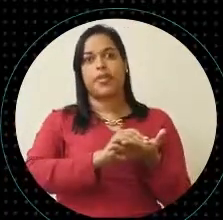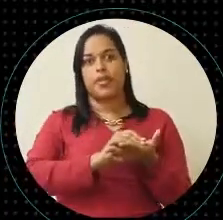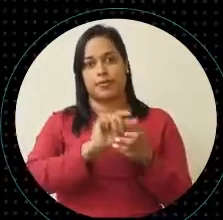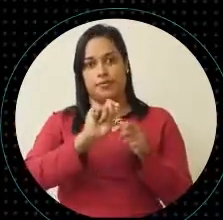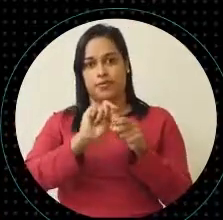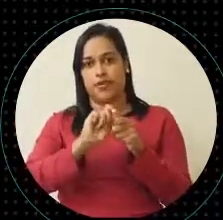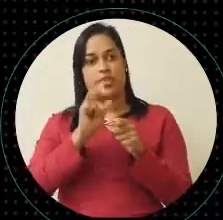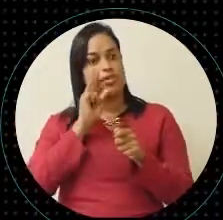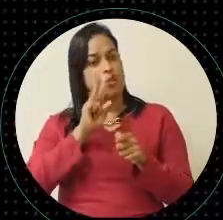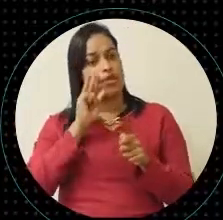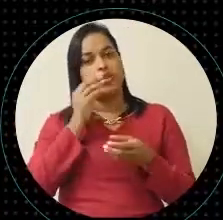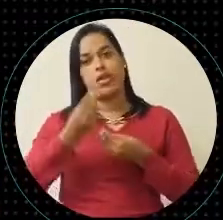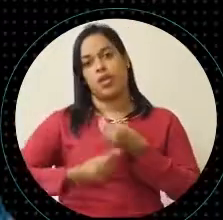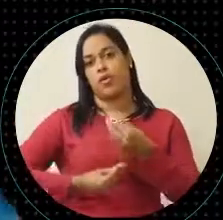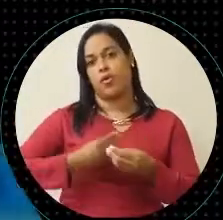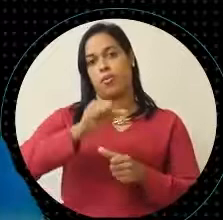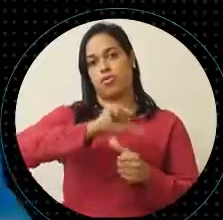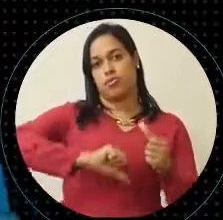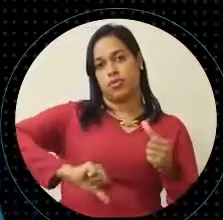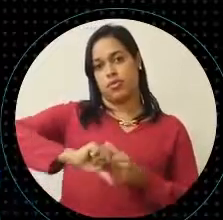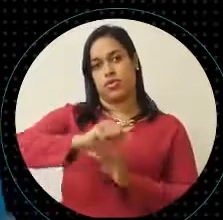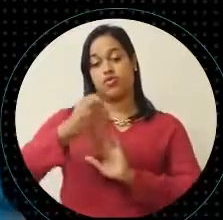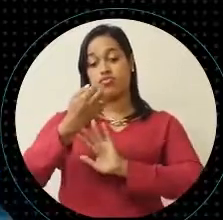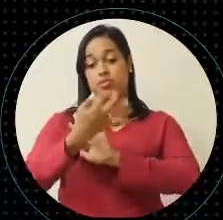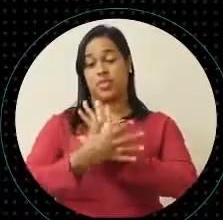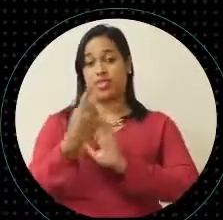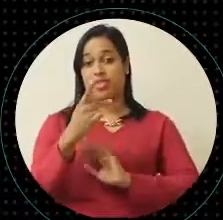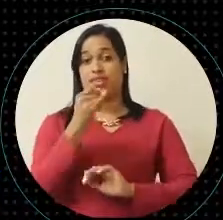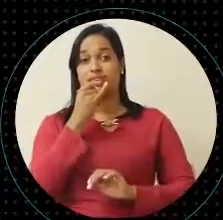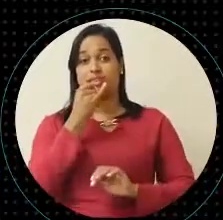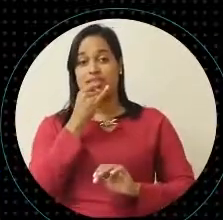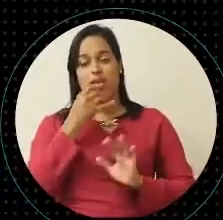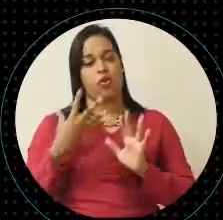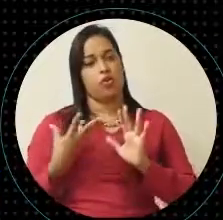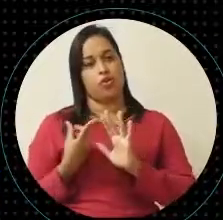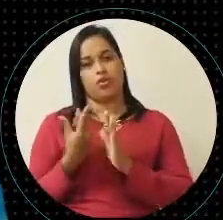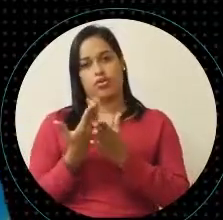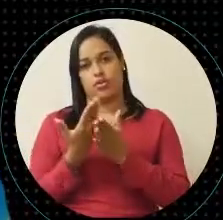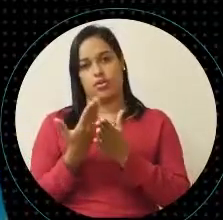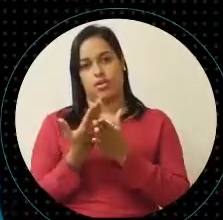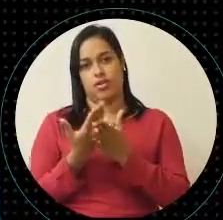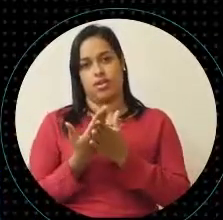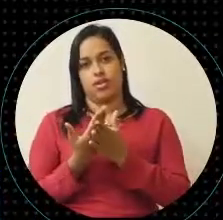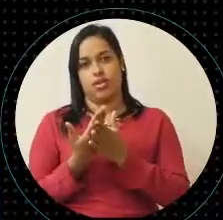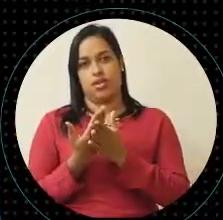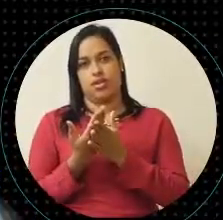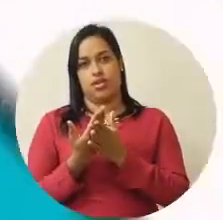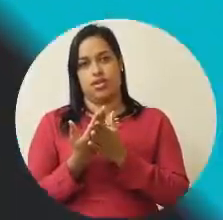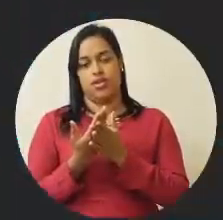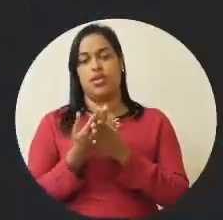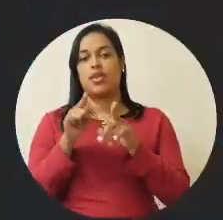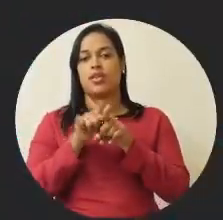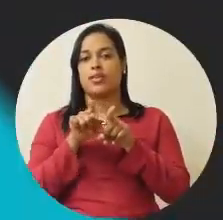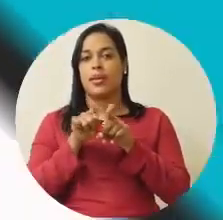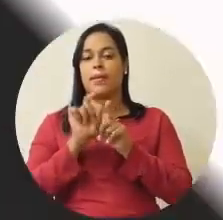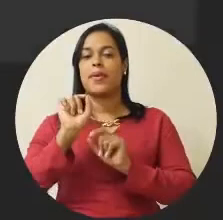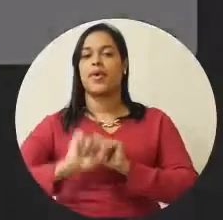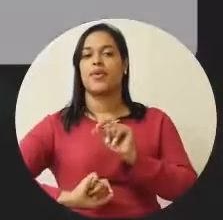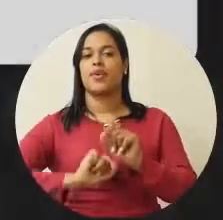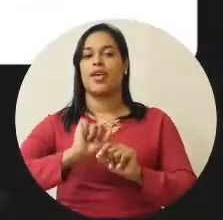é que ele funciona, altere, a descrição desse exemplo está toda no seu caderno de estudo. Efeito de deslizar. O efeito